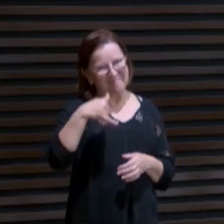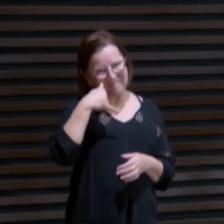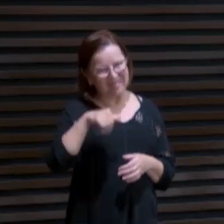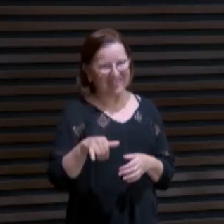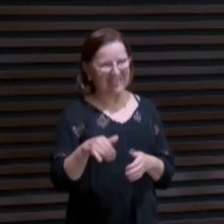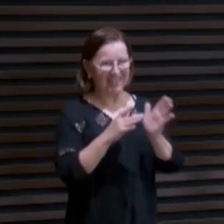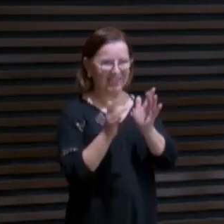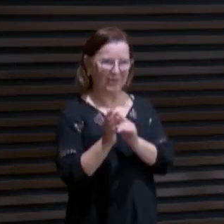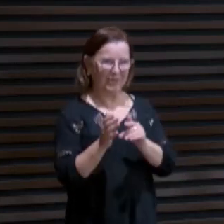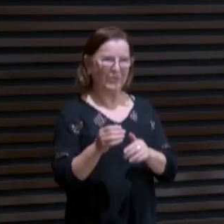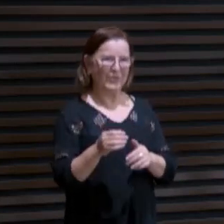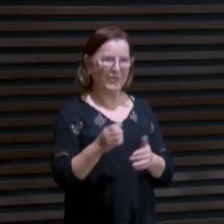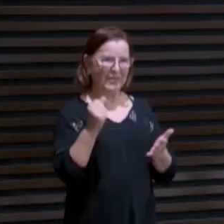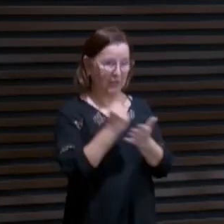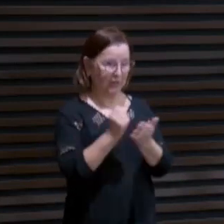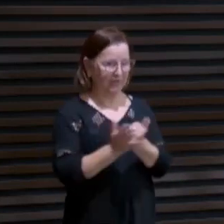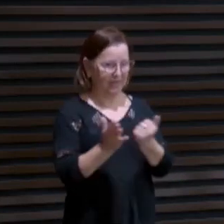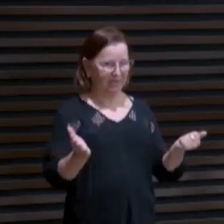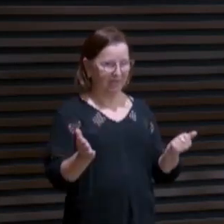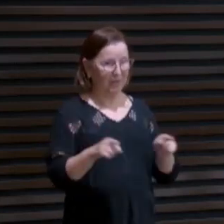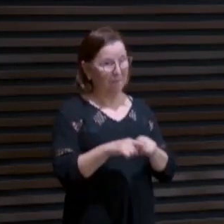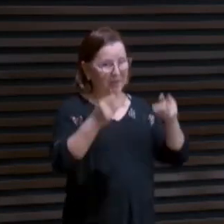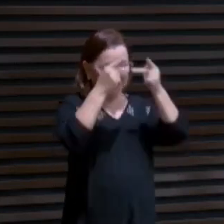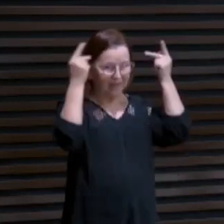Os homens fracos não têm posição firme.